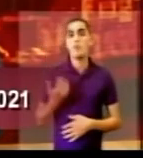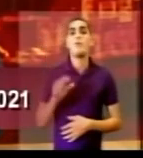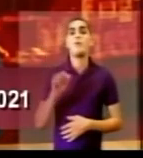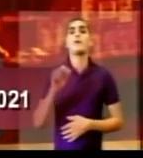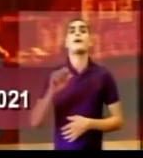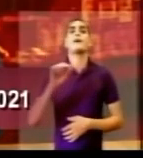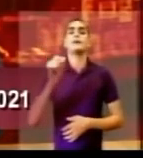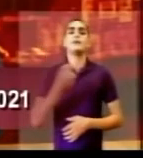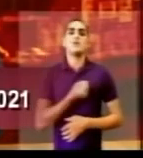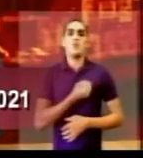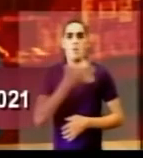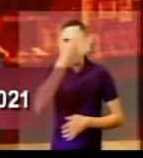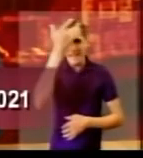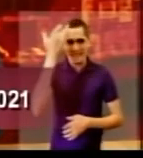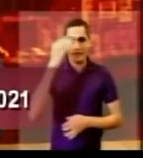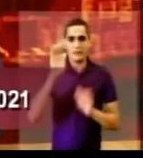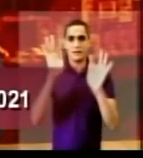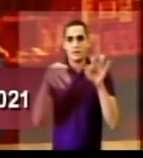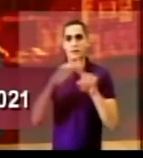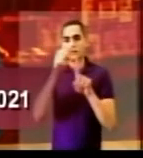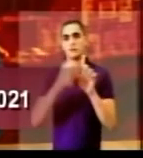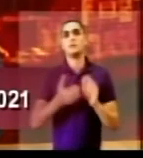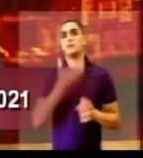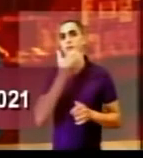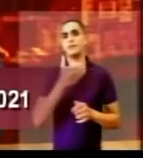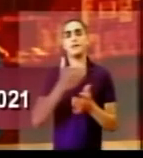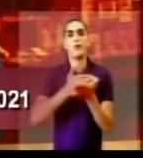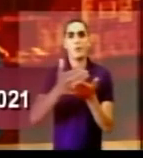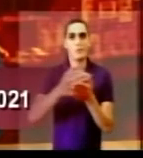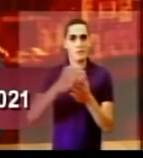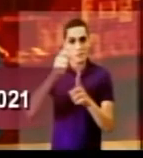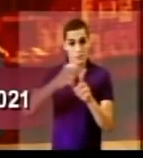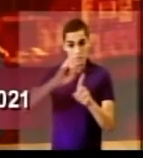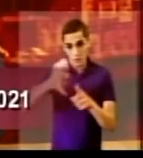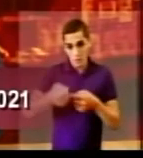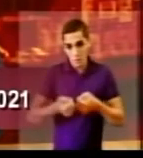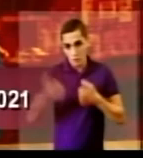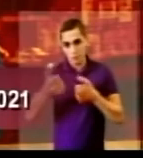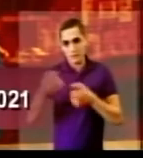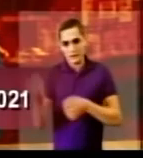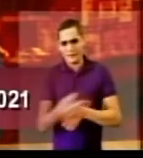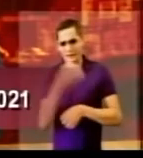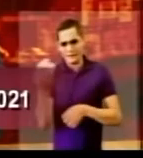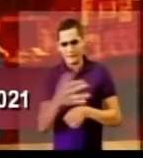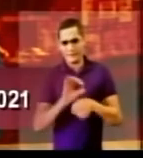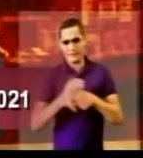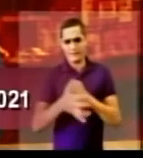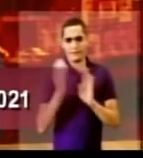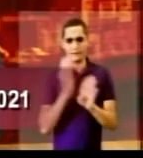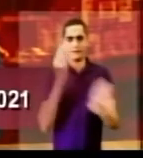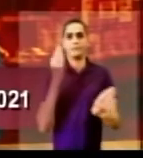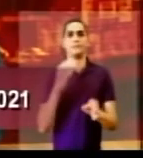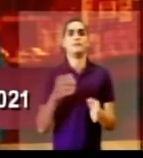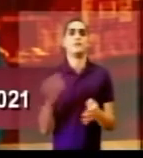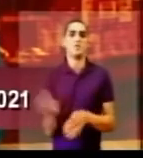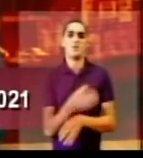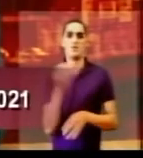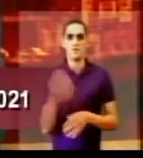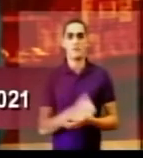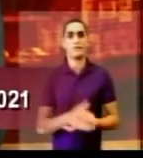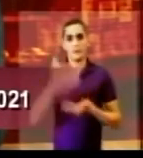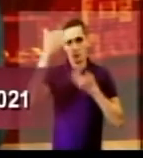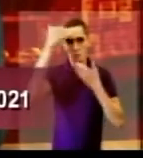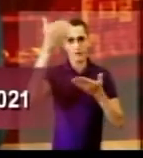final de dezembro, começo de janeiro, de casos novos diagnosticados.